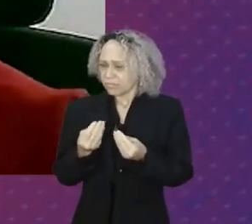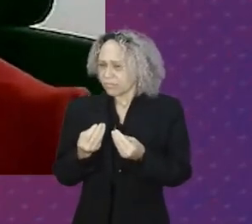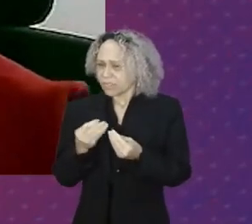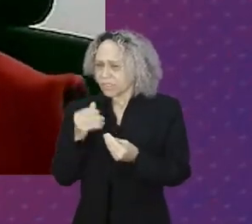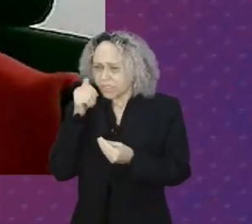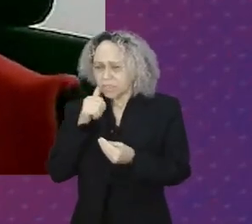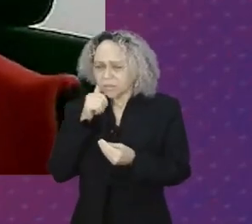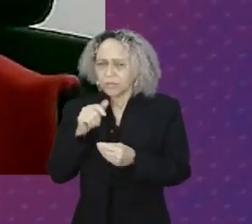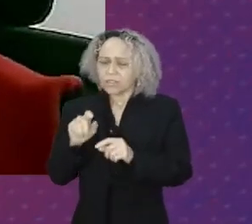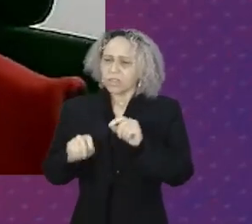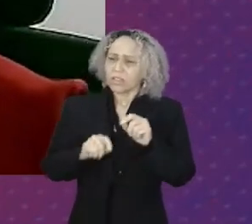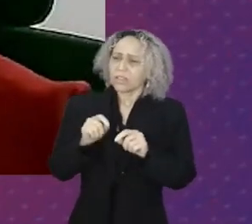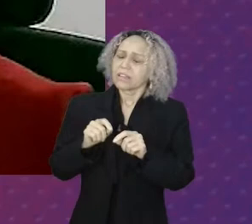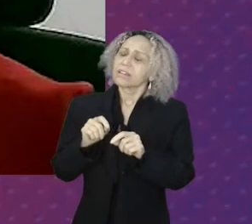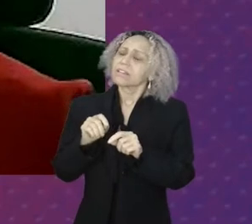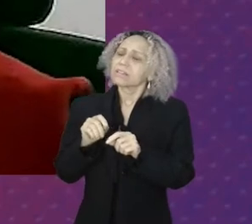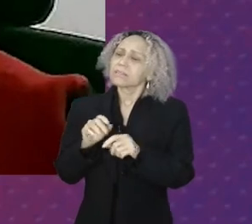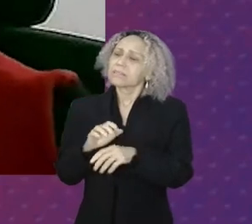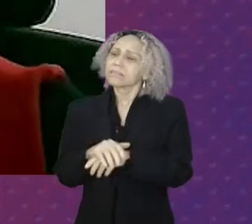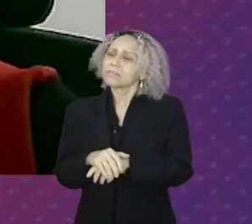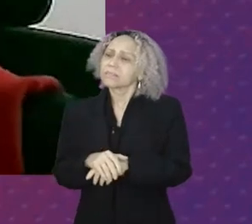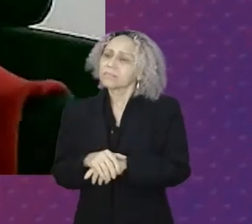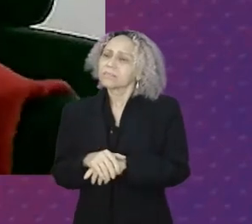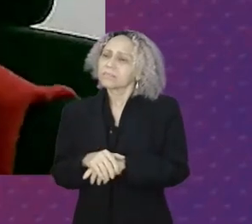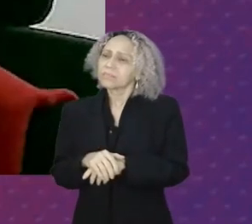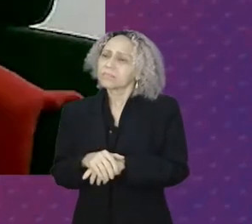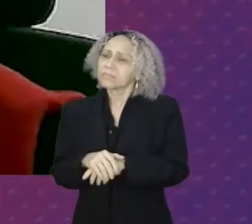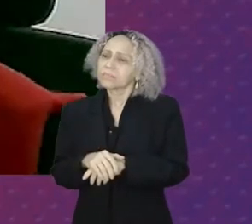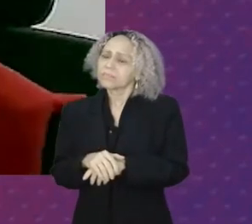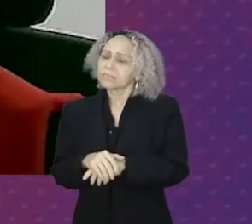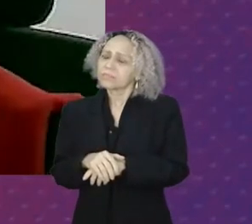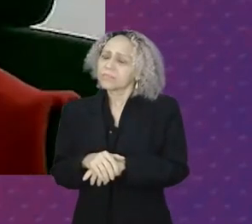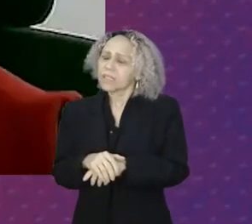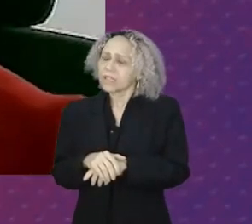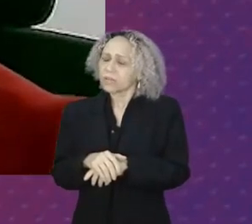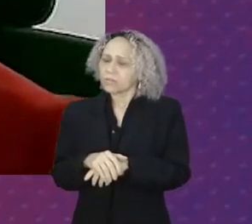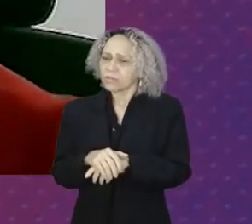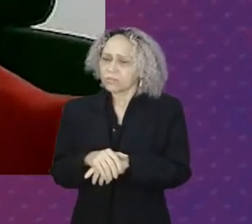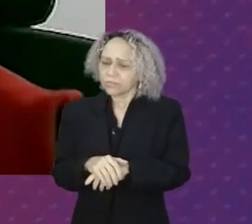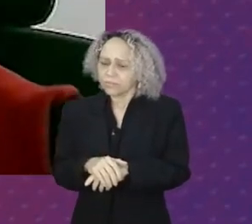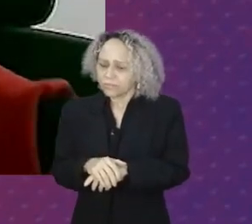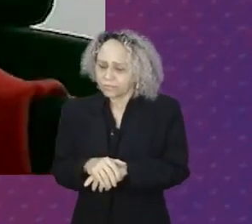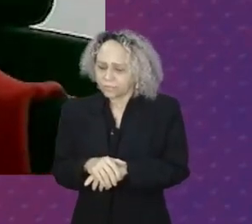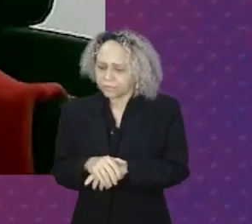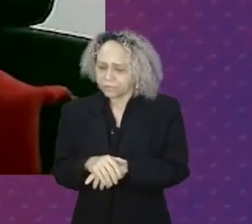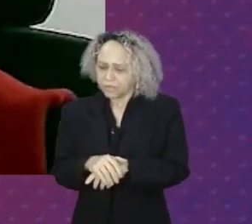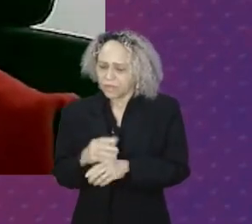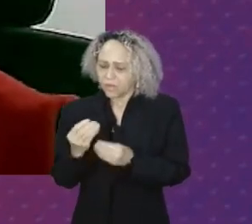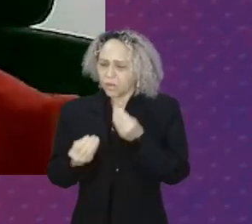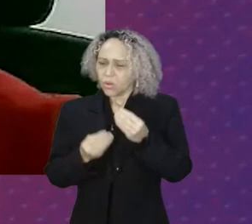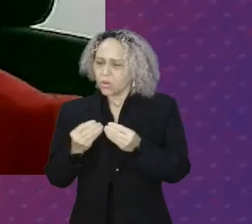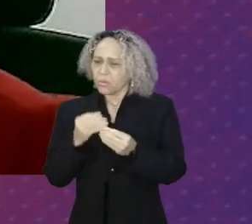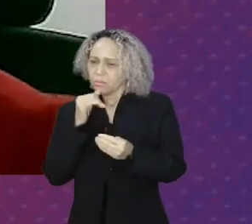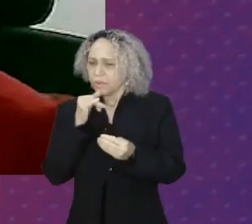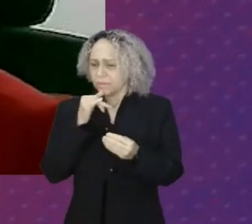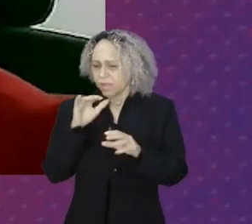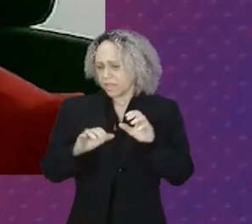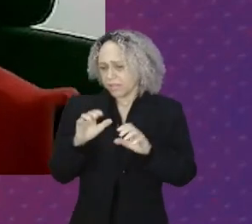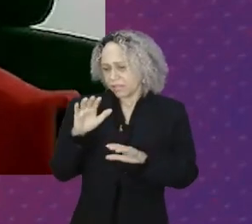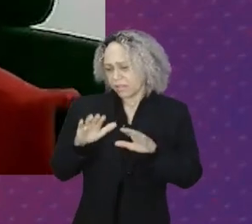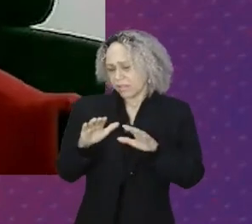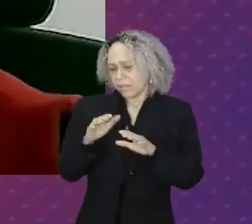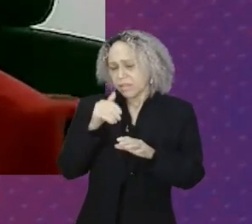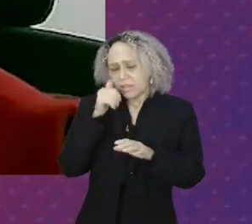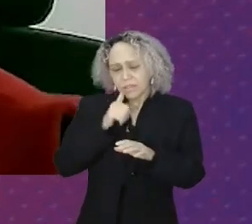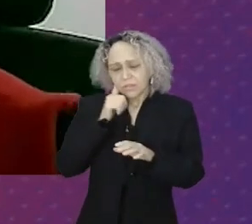subserviente e um comportamento de aquiescência à decisão de algumas pessoas, ou